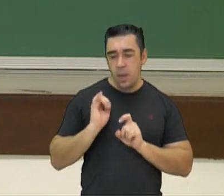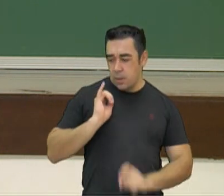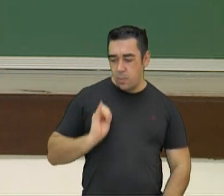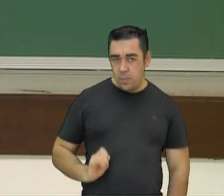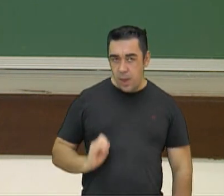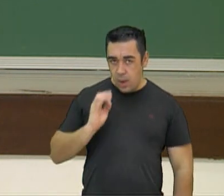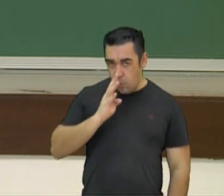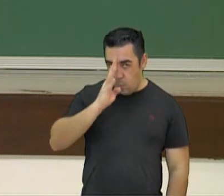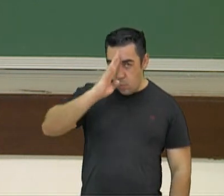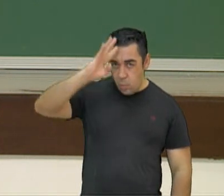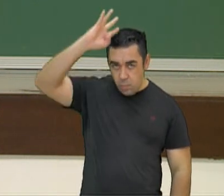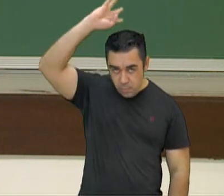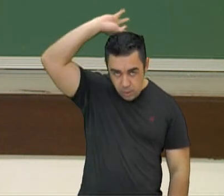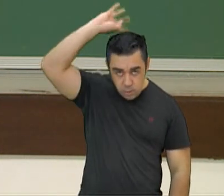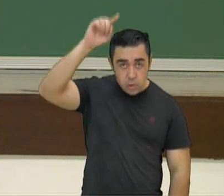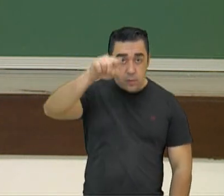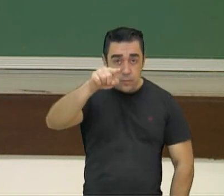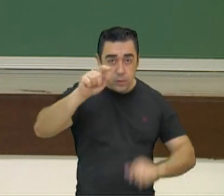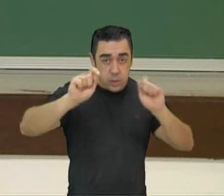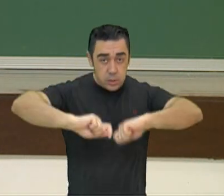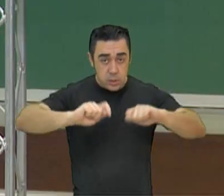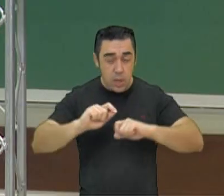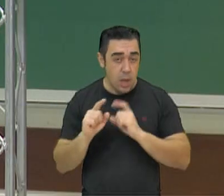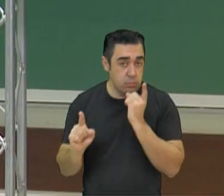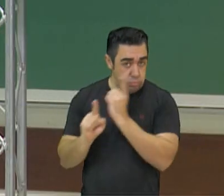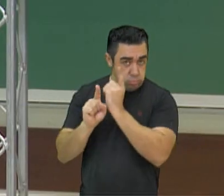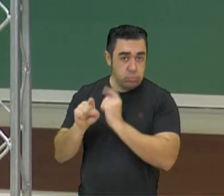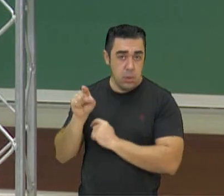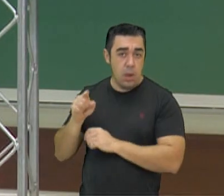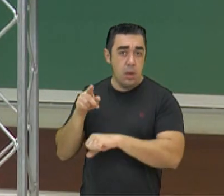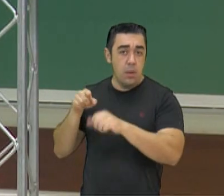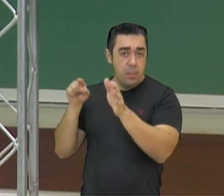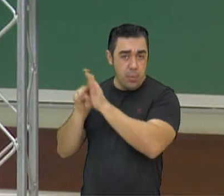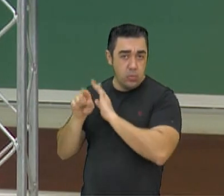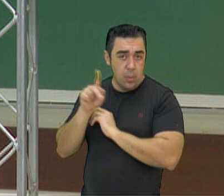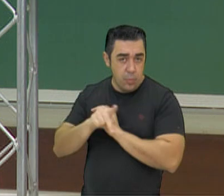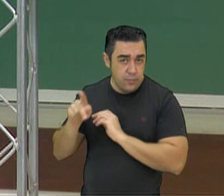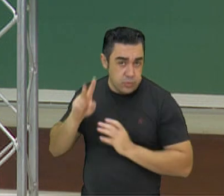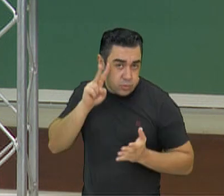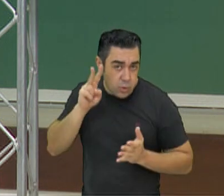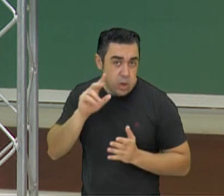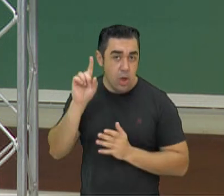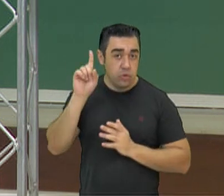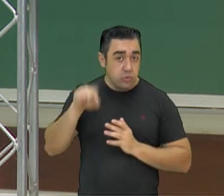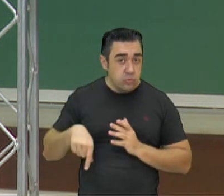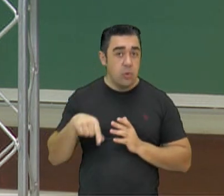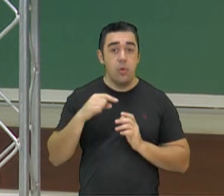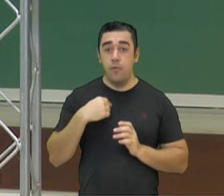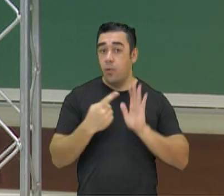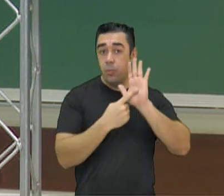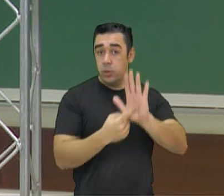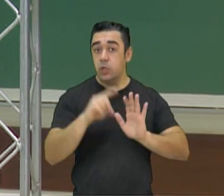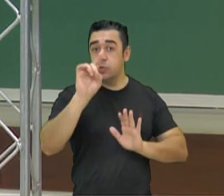vocês podem consultar ali com o professor de História. Então, eu vou trazer só as representações